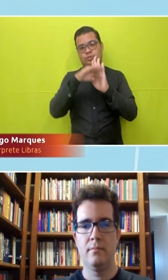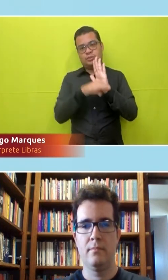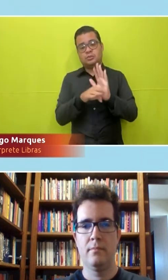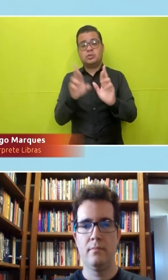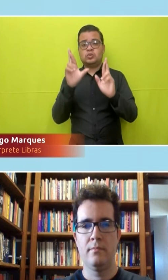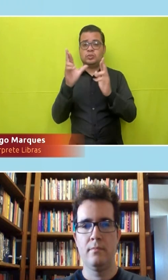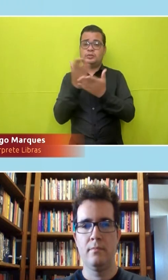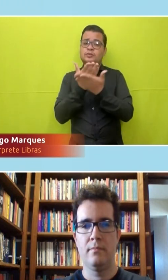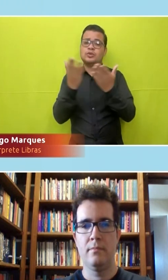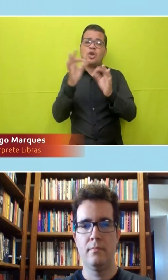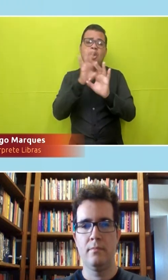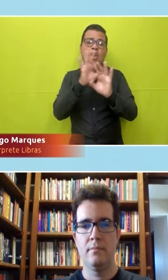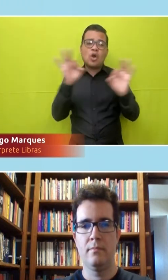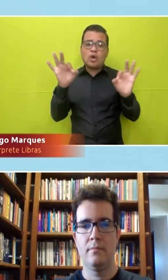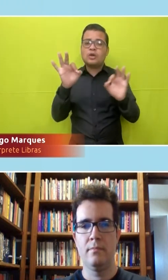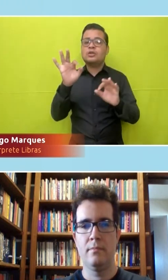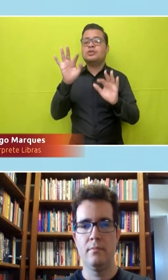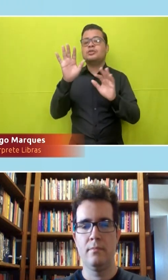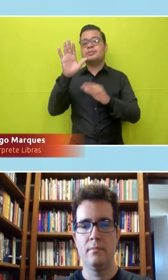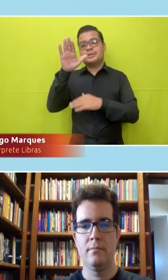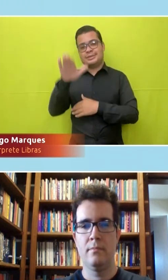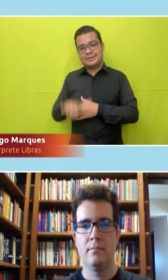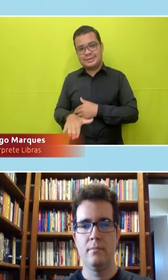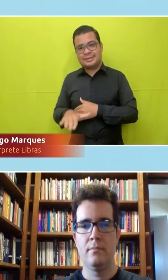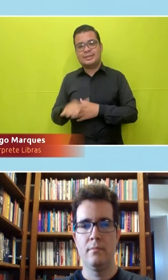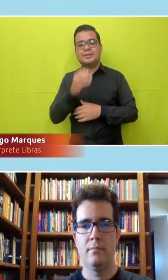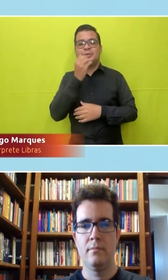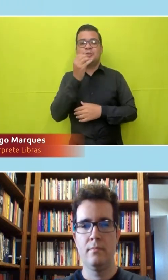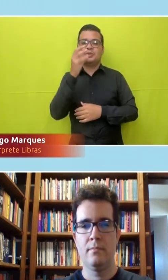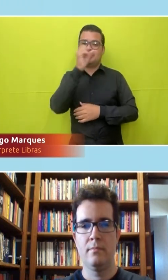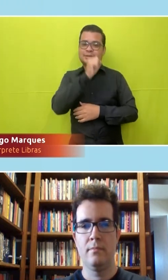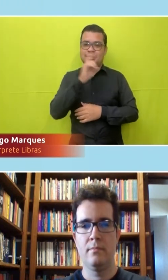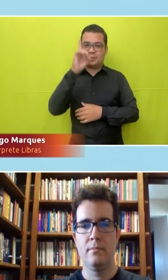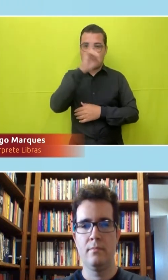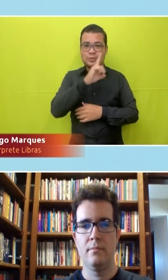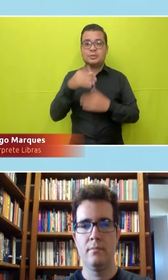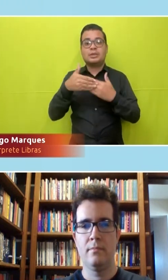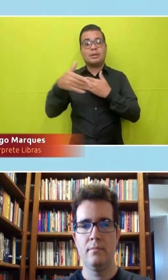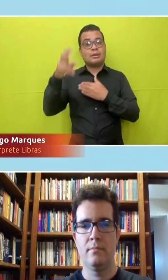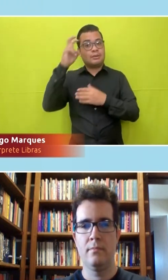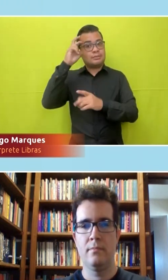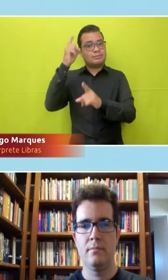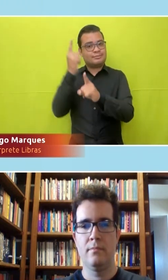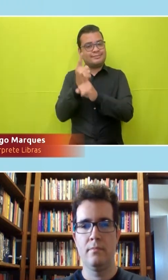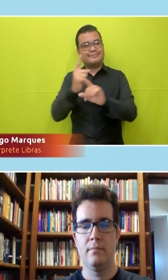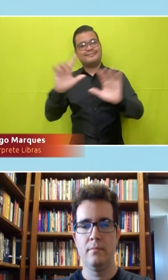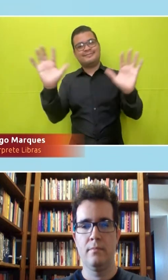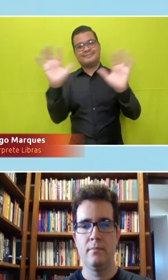ótimo final de tarde, bom final de semana e até a próxima quinta-feira. Até lá!